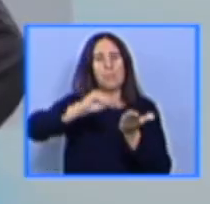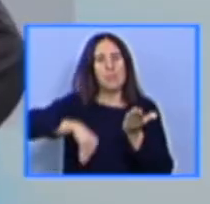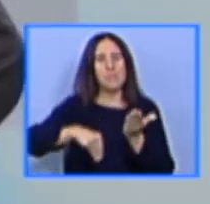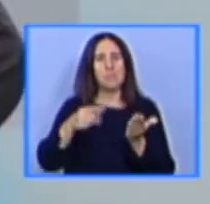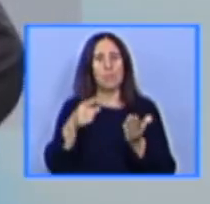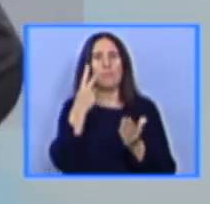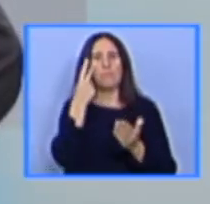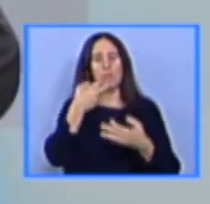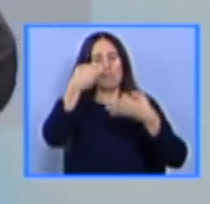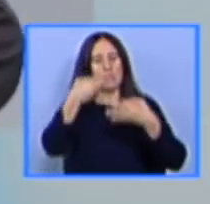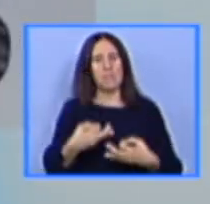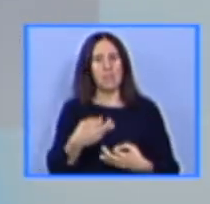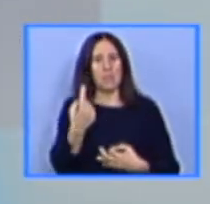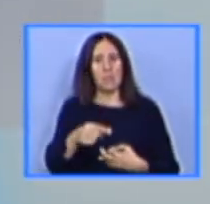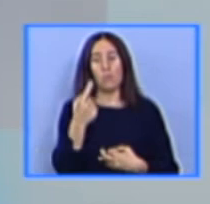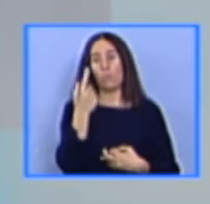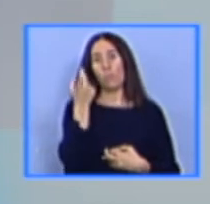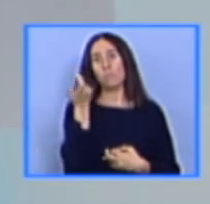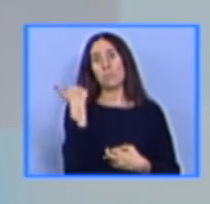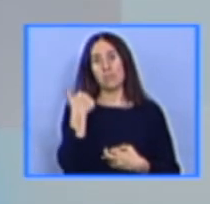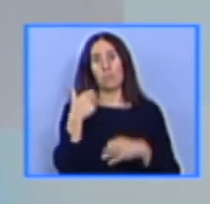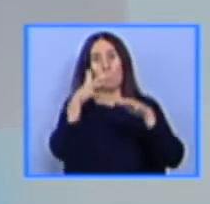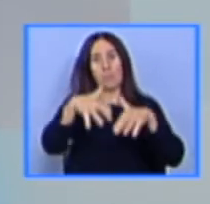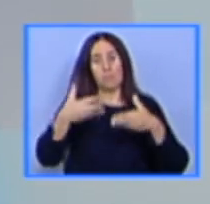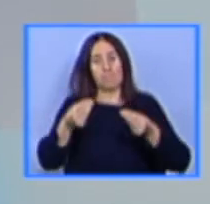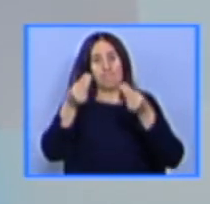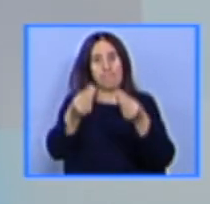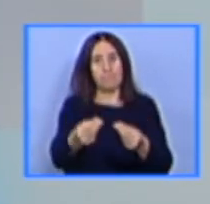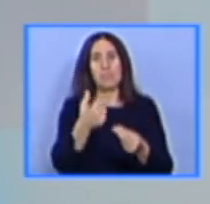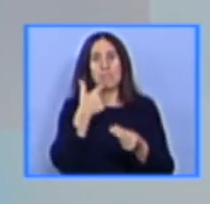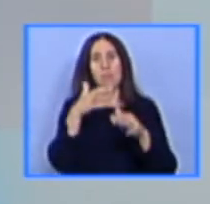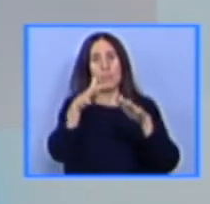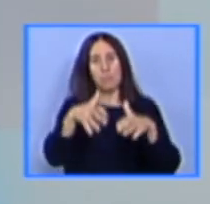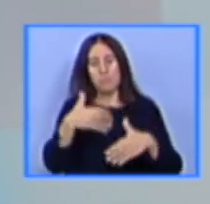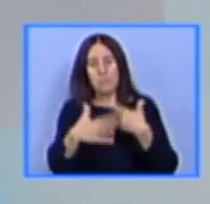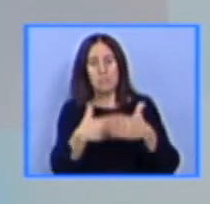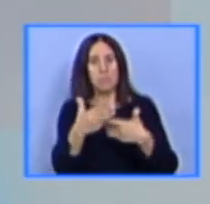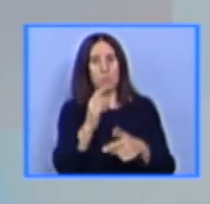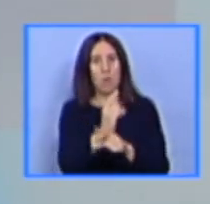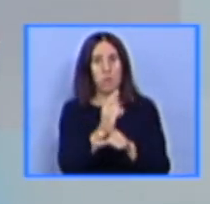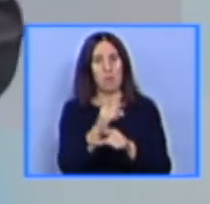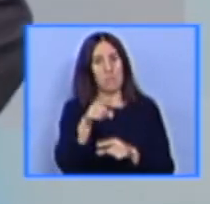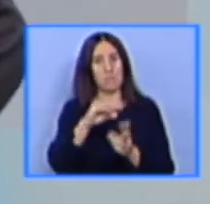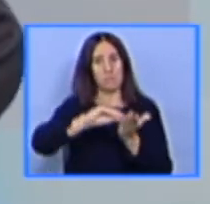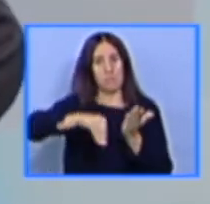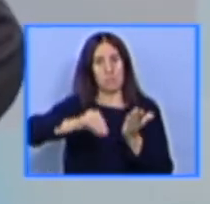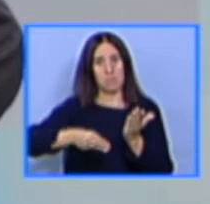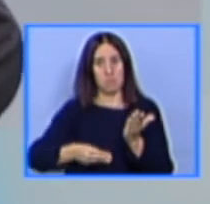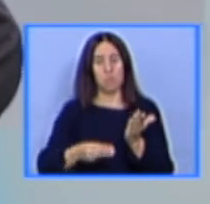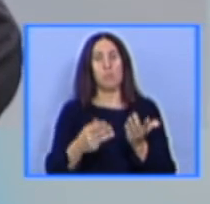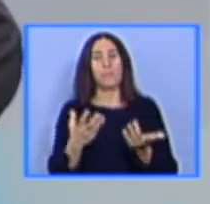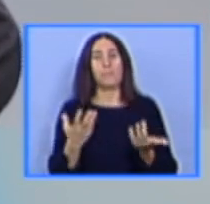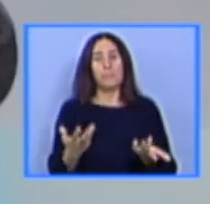no Parlamento no ano passado e, portanto, o seguimento do processamento no Parlamento dessa mesma petição.